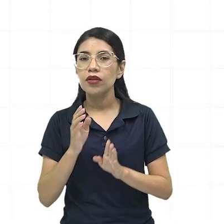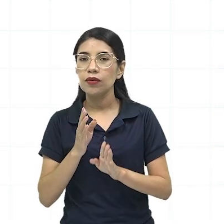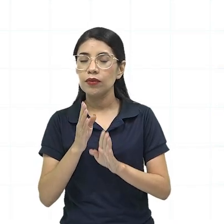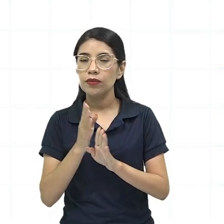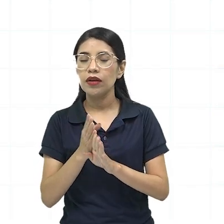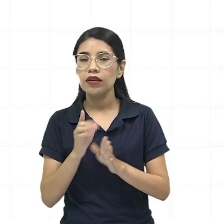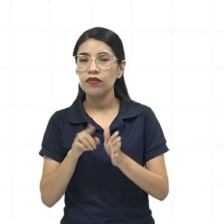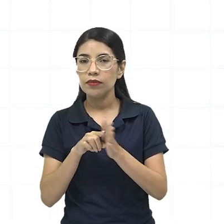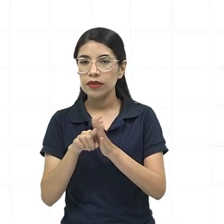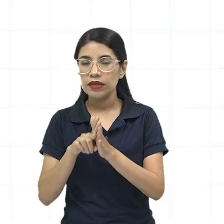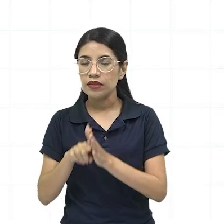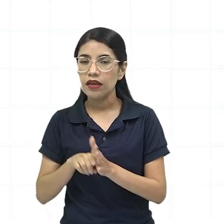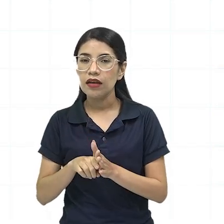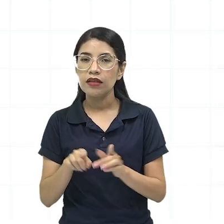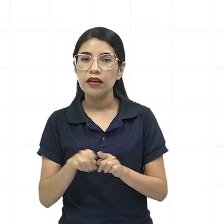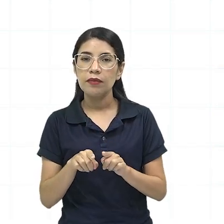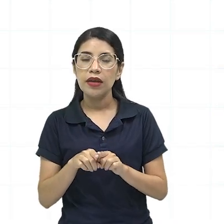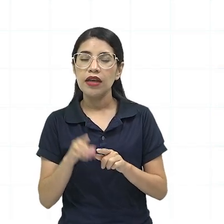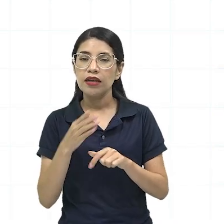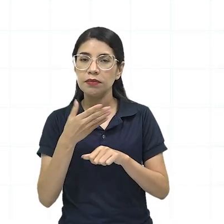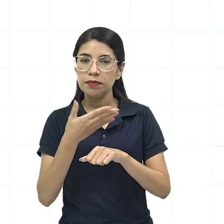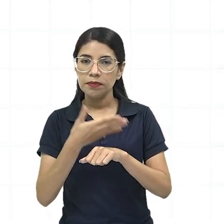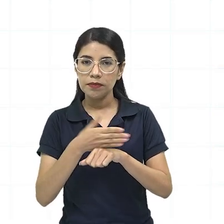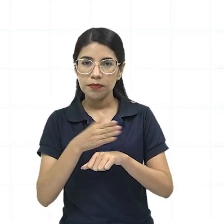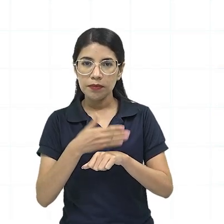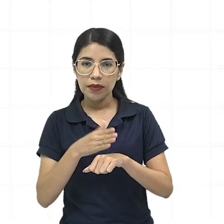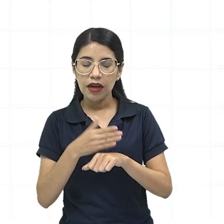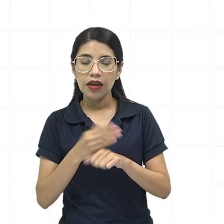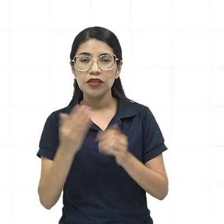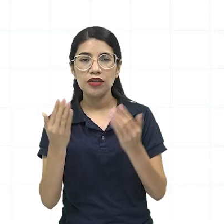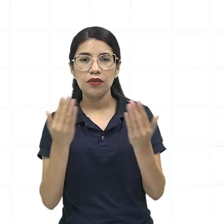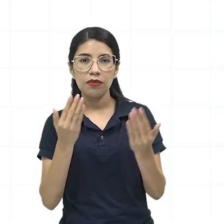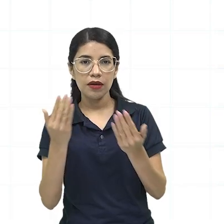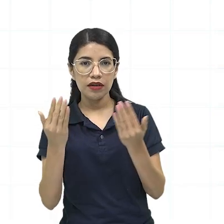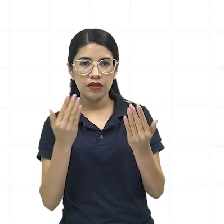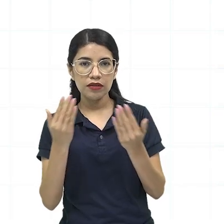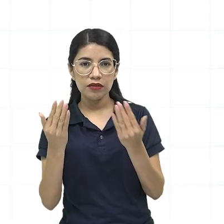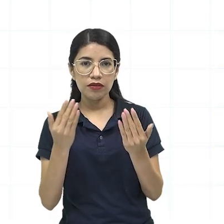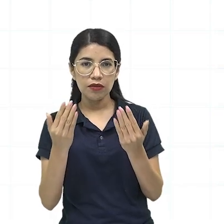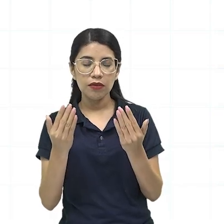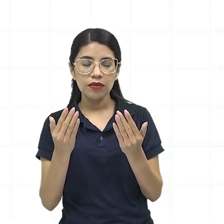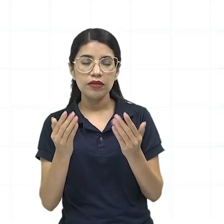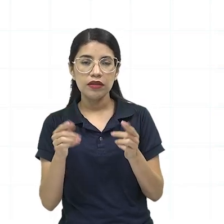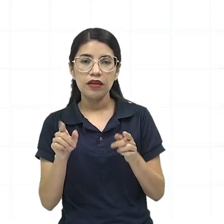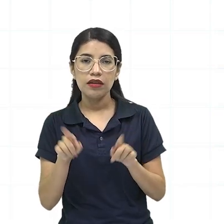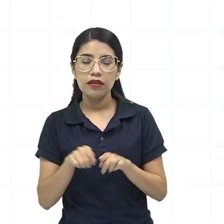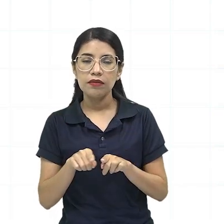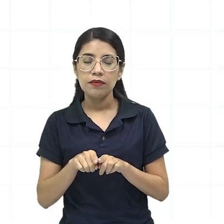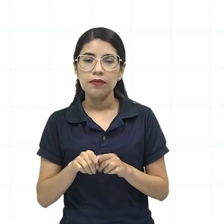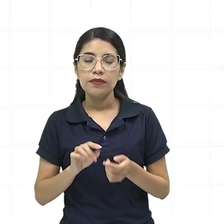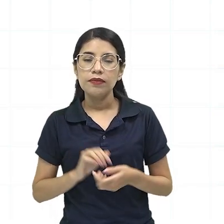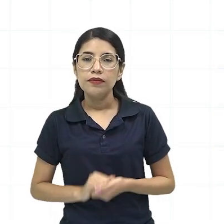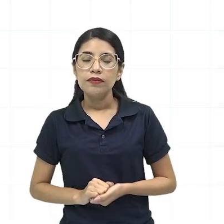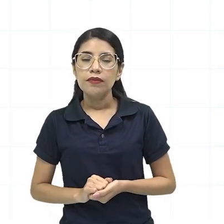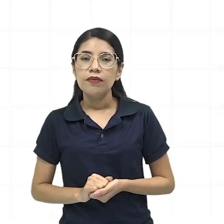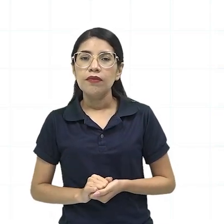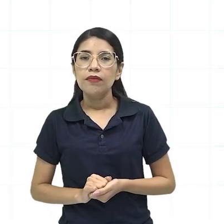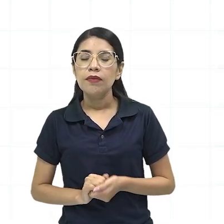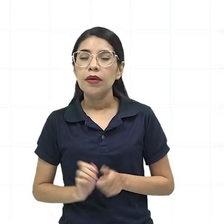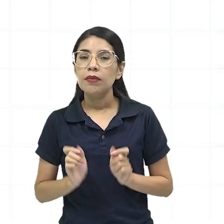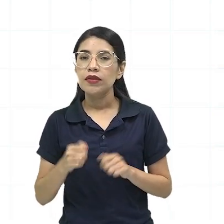foi observado, também os casos práticos, analogias, vou comparar, fazer a comparação, né?